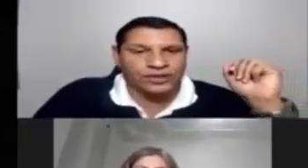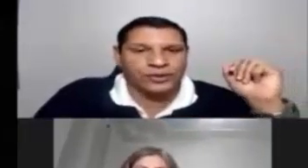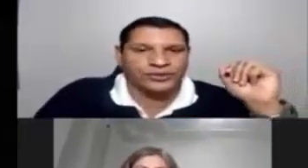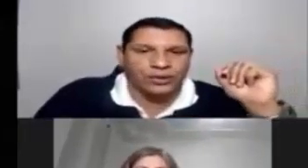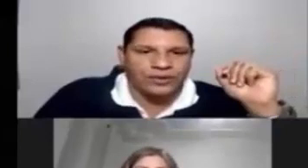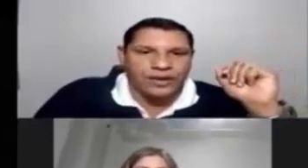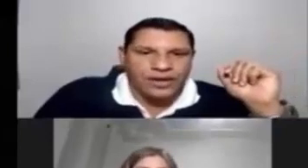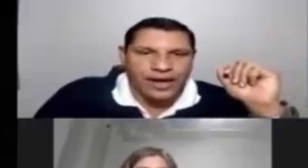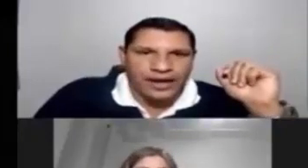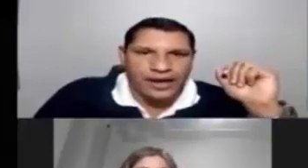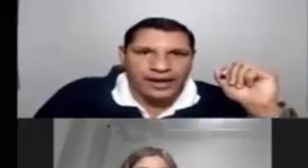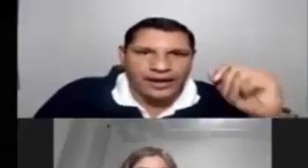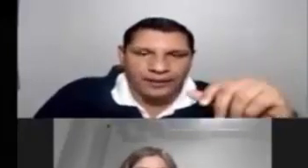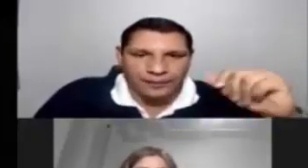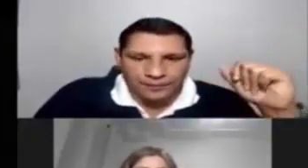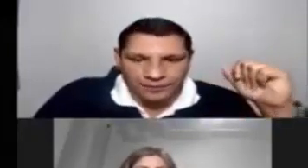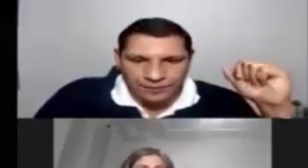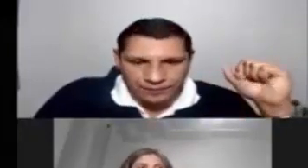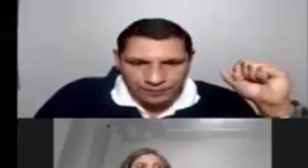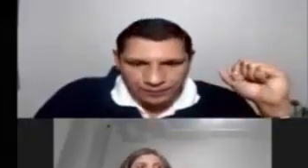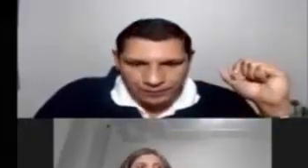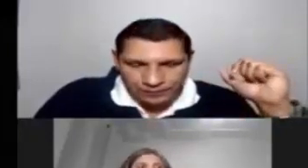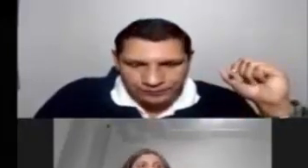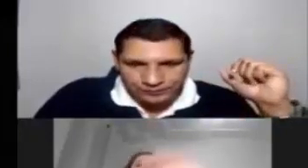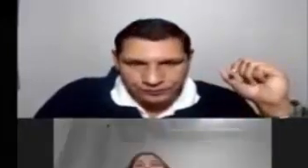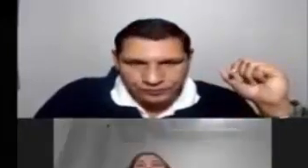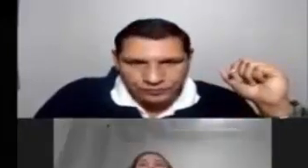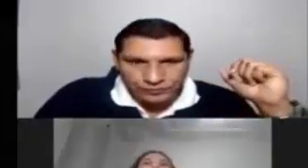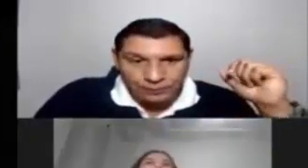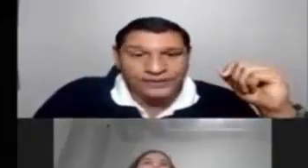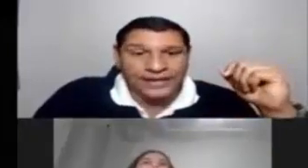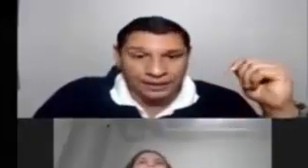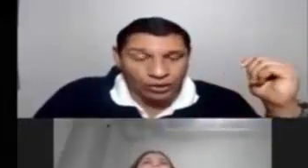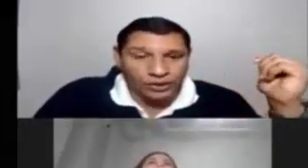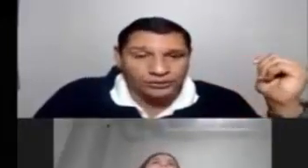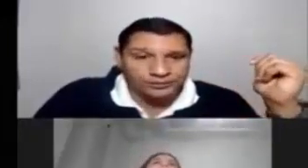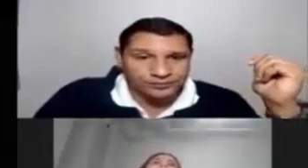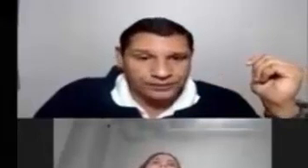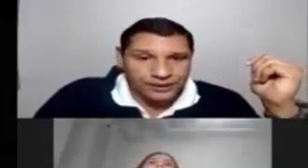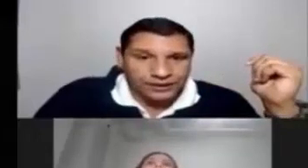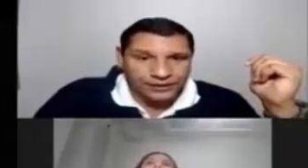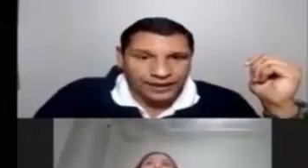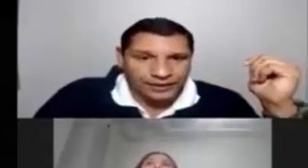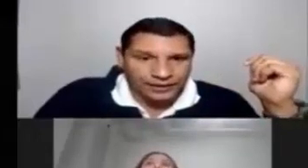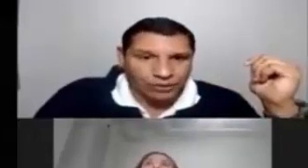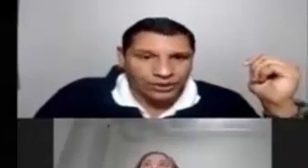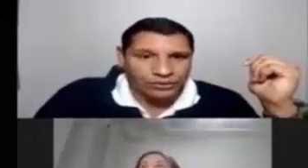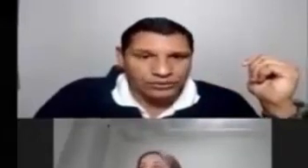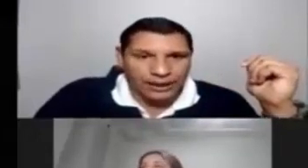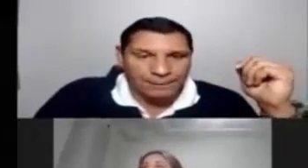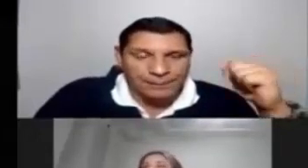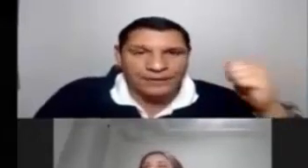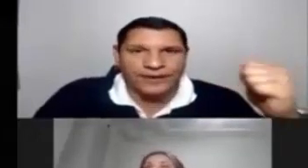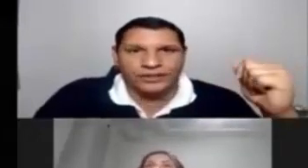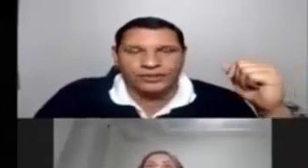Mostro da Transfiguração. Então, é... Tem gente que diz que ele não morreu, né? Pois é, ele morreu. Né? Ele morreu.